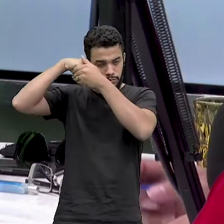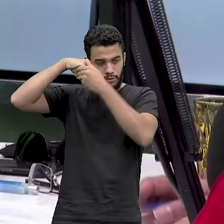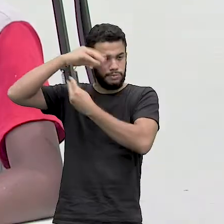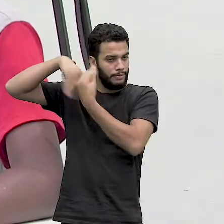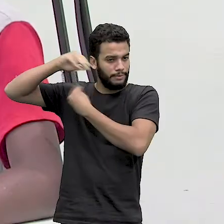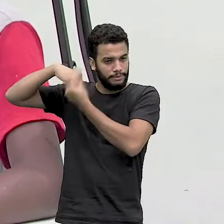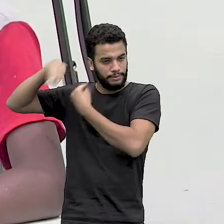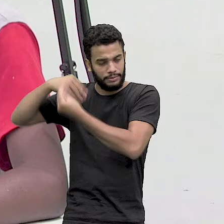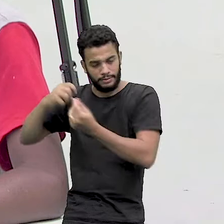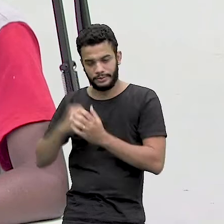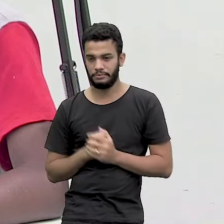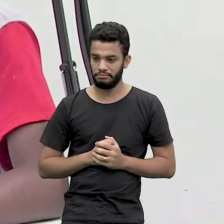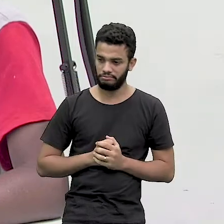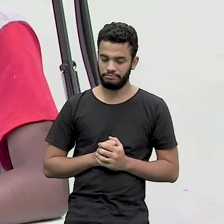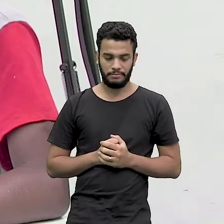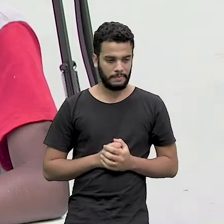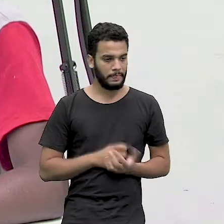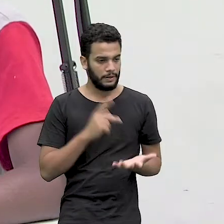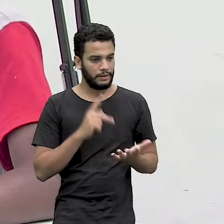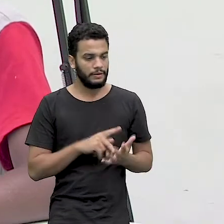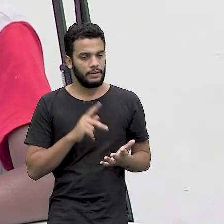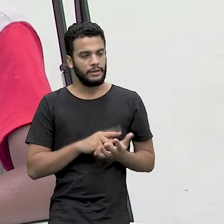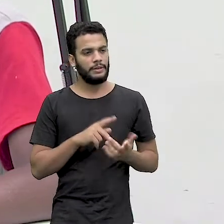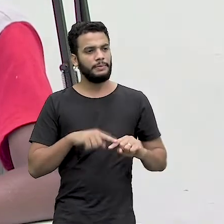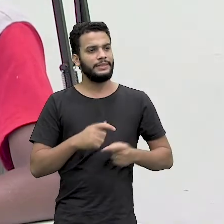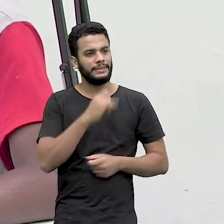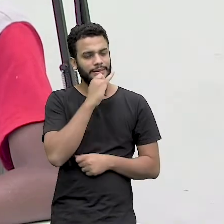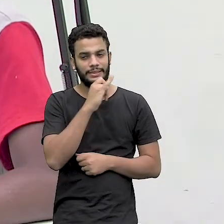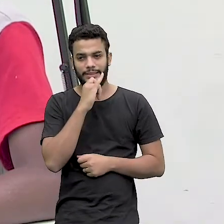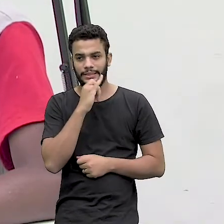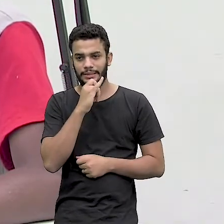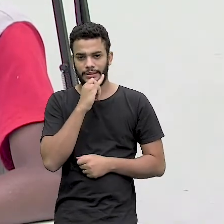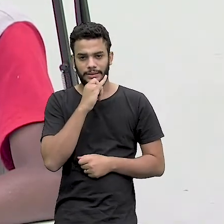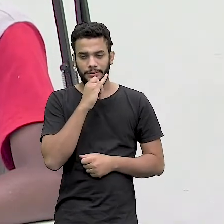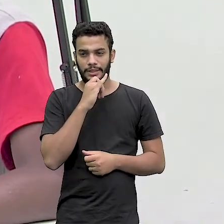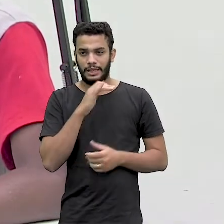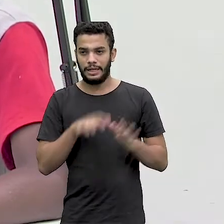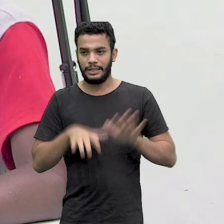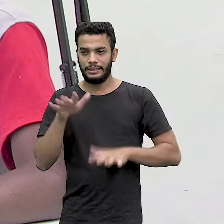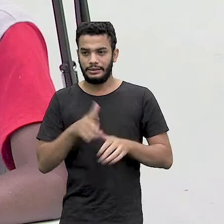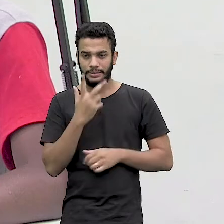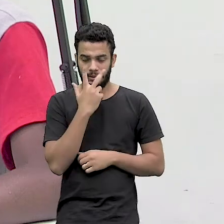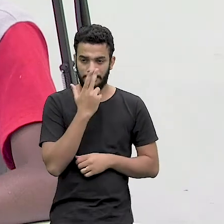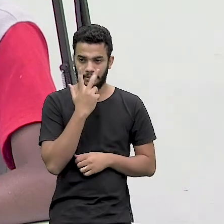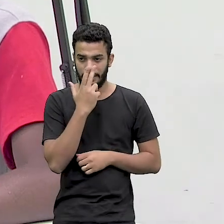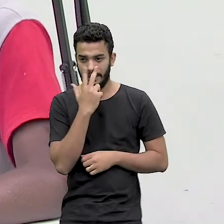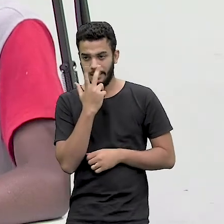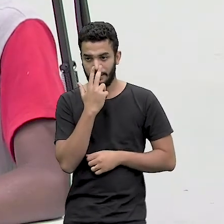pessoas. Professor, seria ter para ser ao invés de ser para